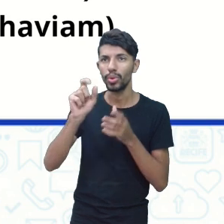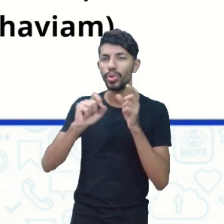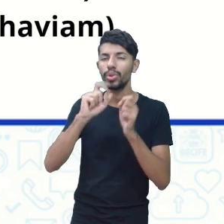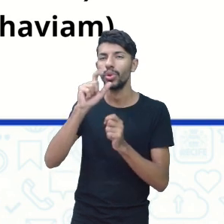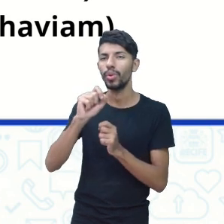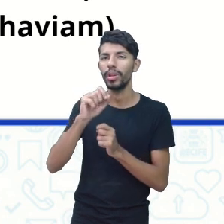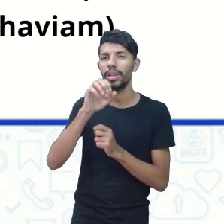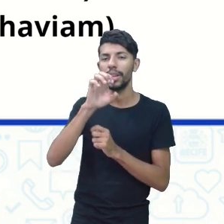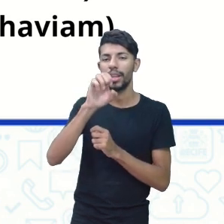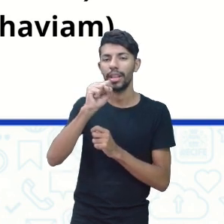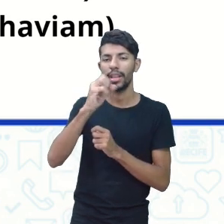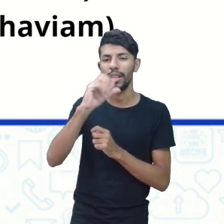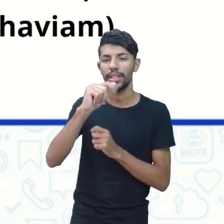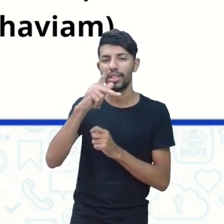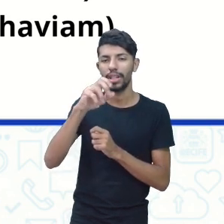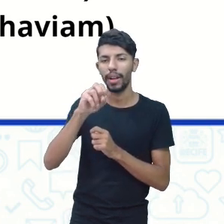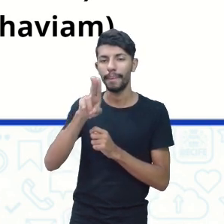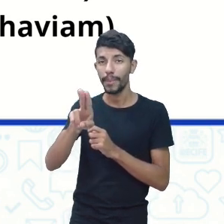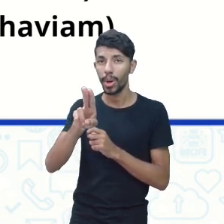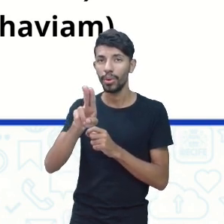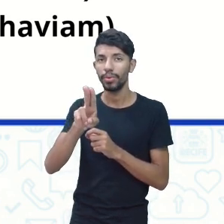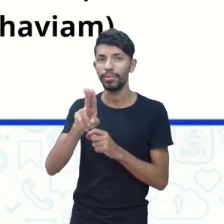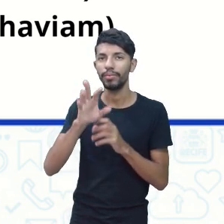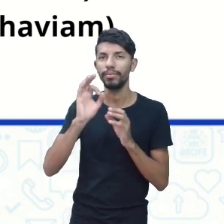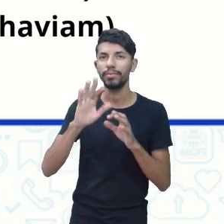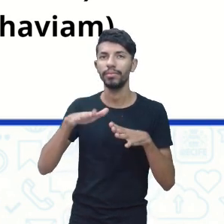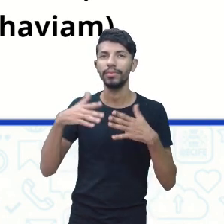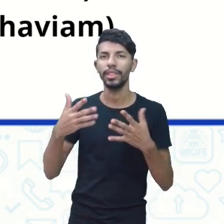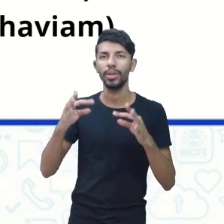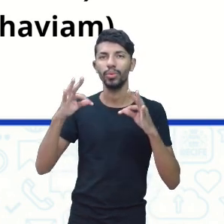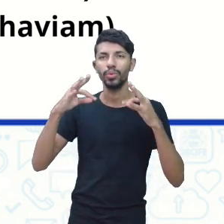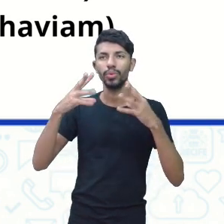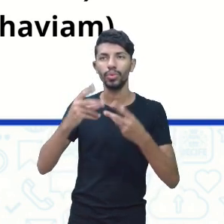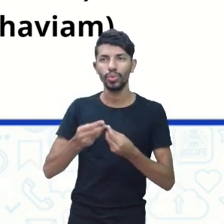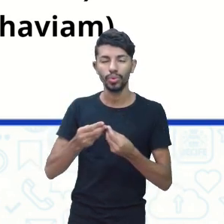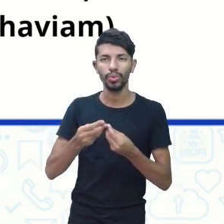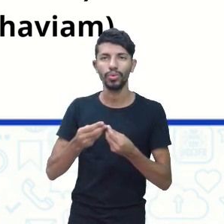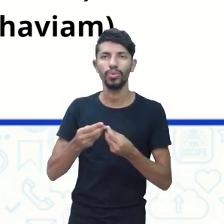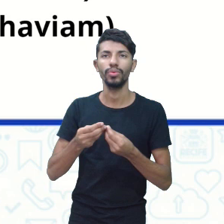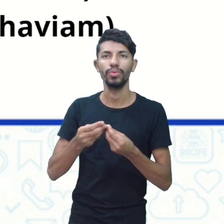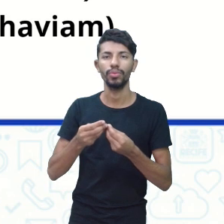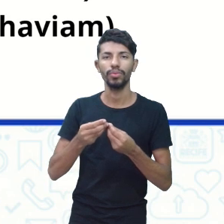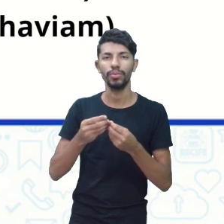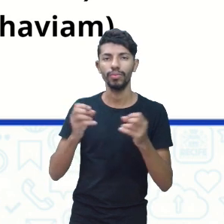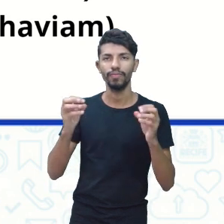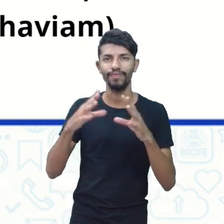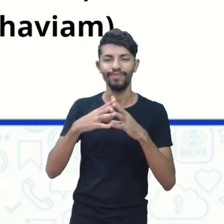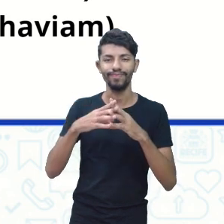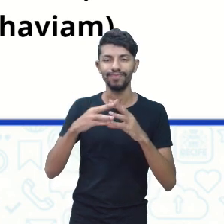escapou, não é? Tudo foi destruído, não é?